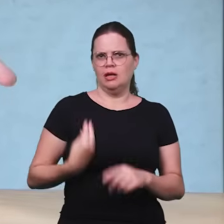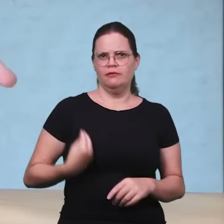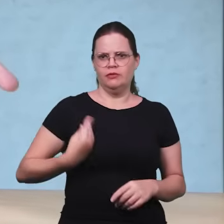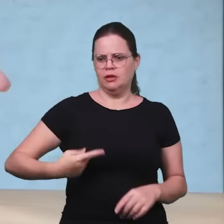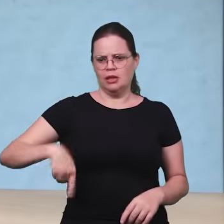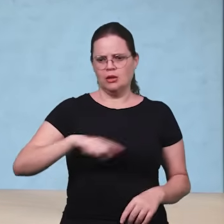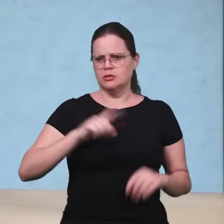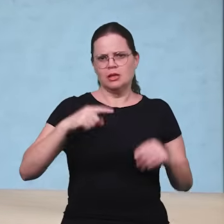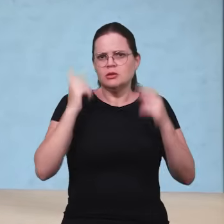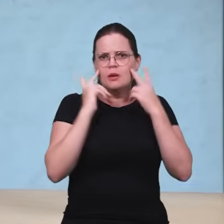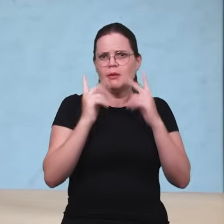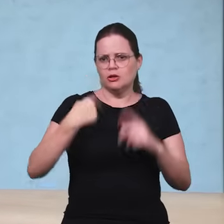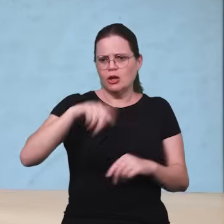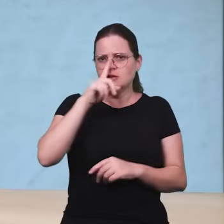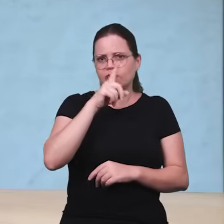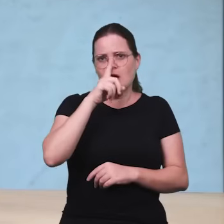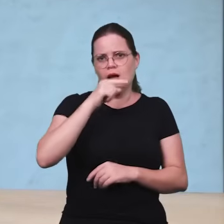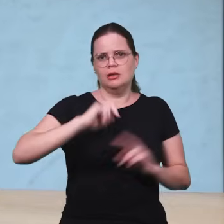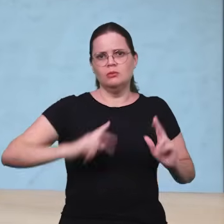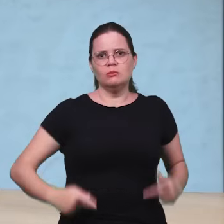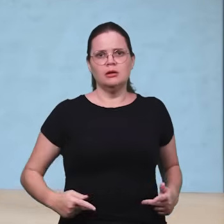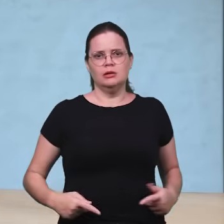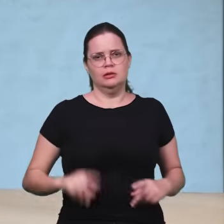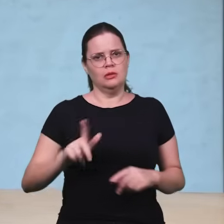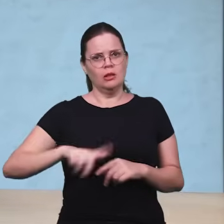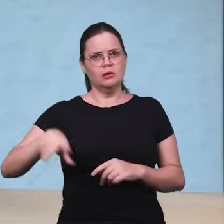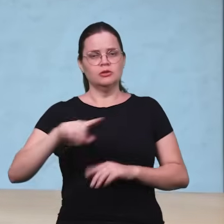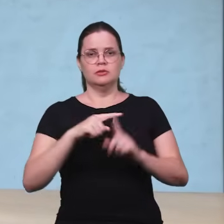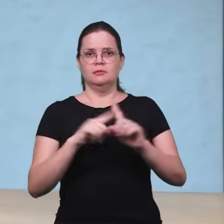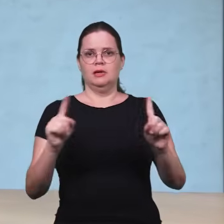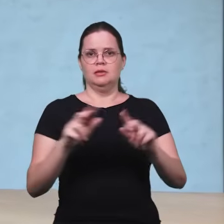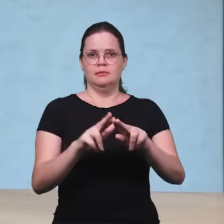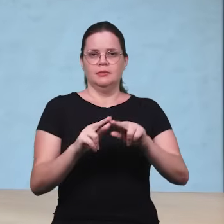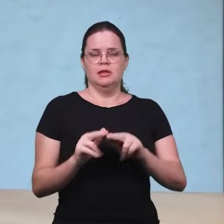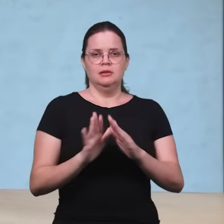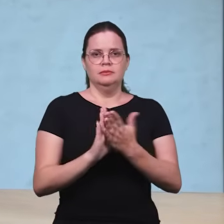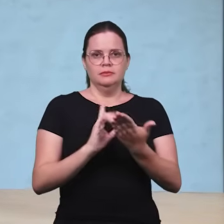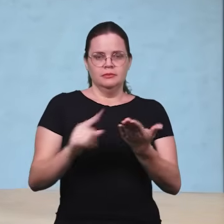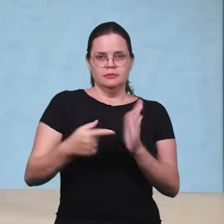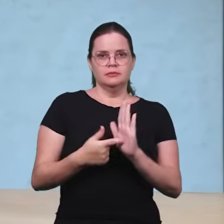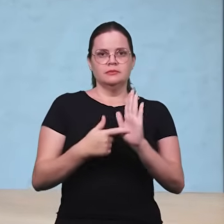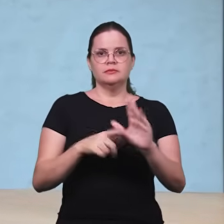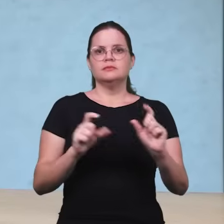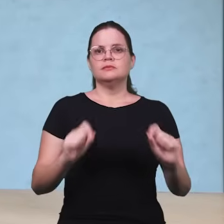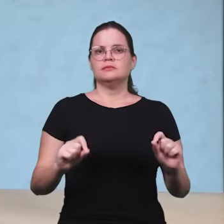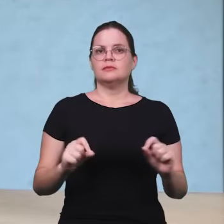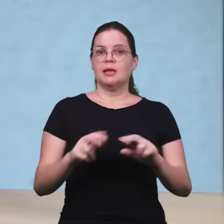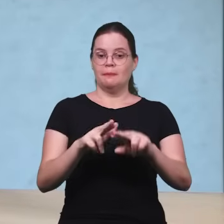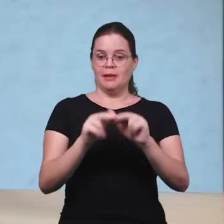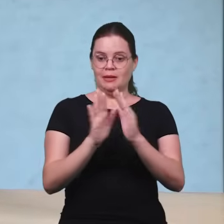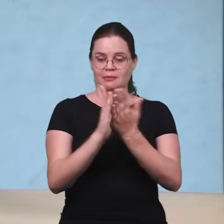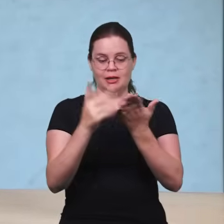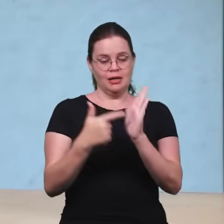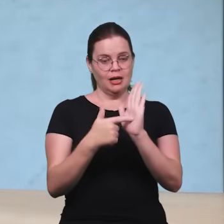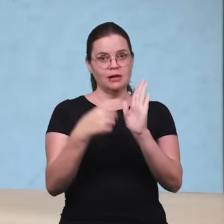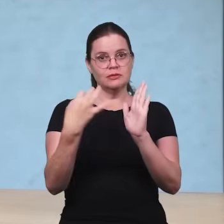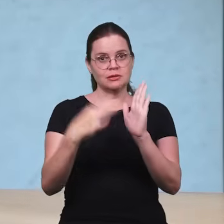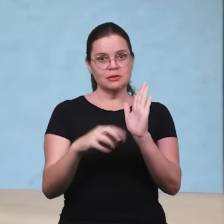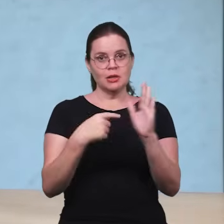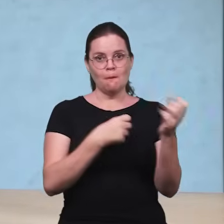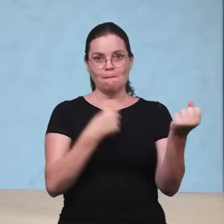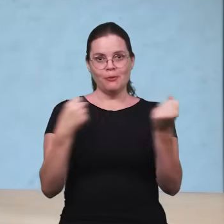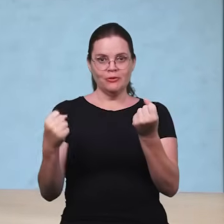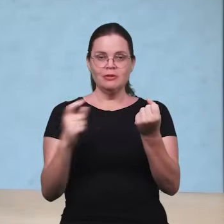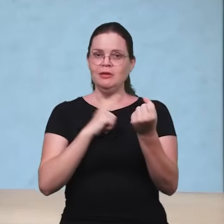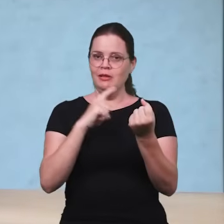nossa vida, nós somos falhos, mas pela palavra, a maravilha está aí, pela palavra de Deus, pelo poder